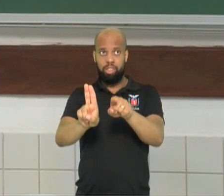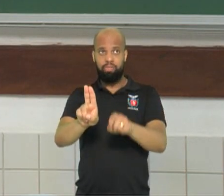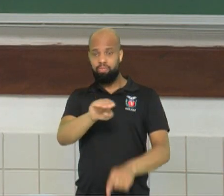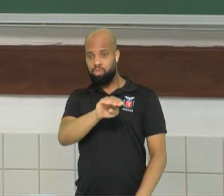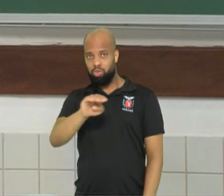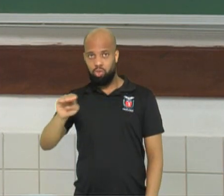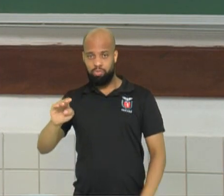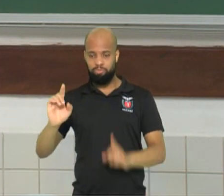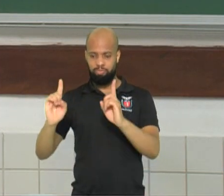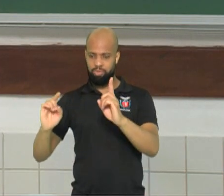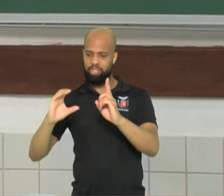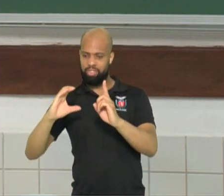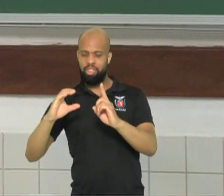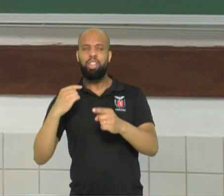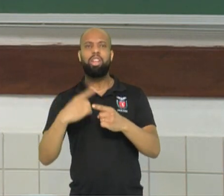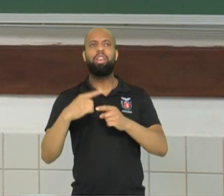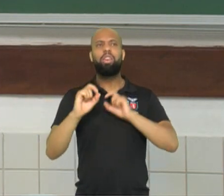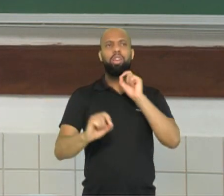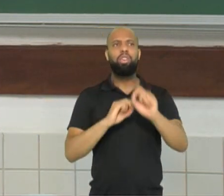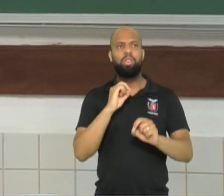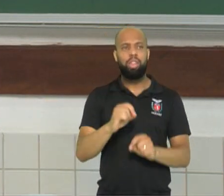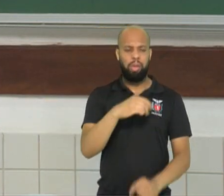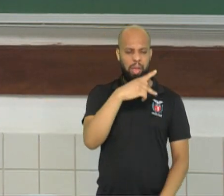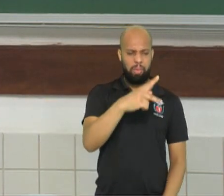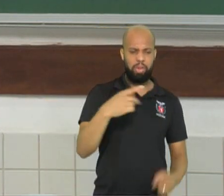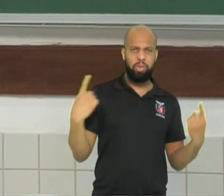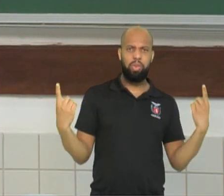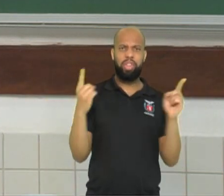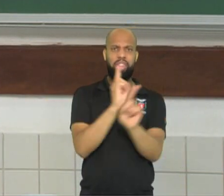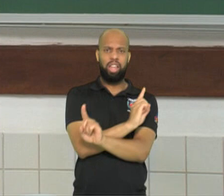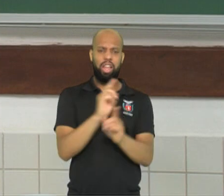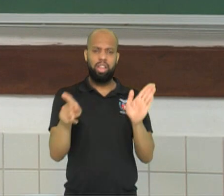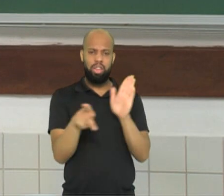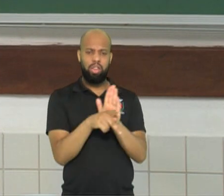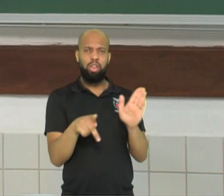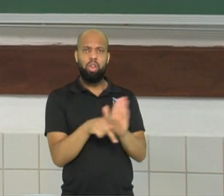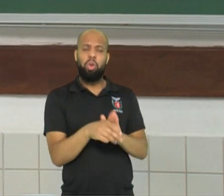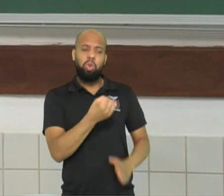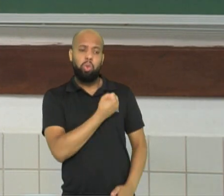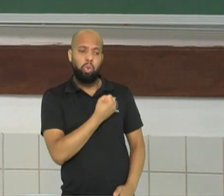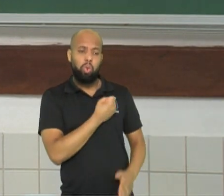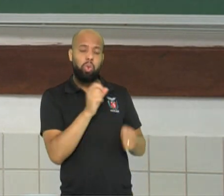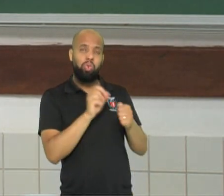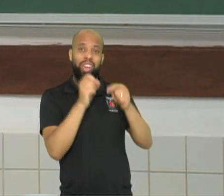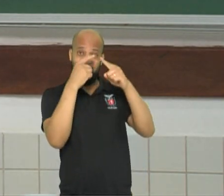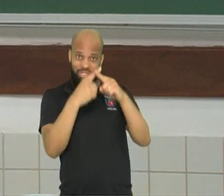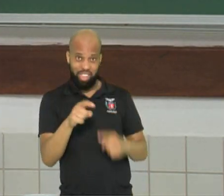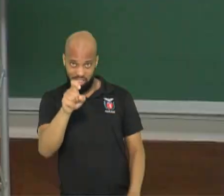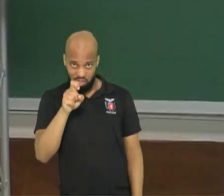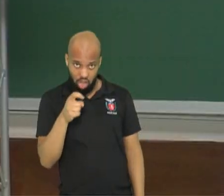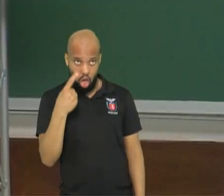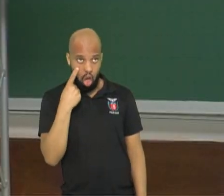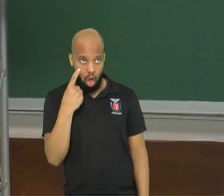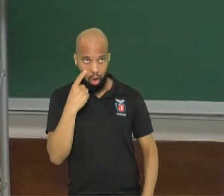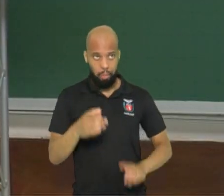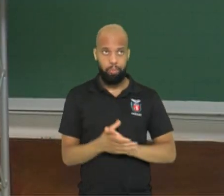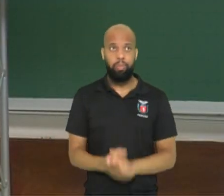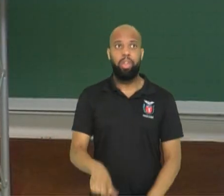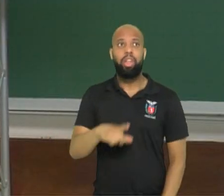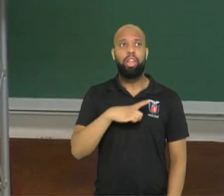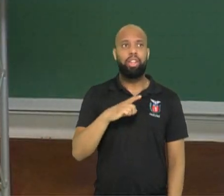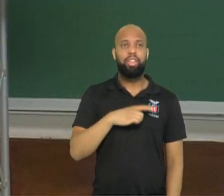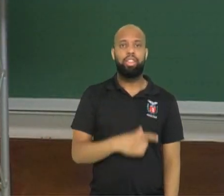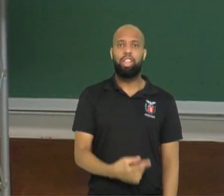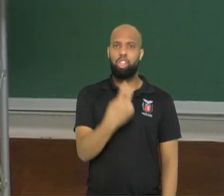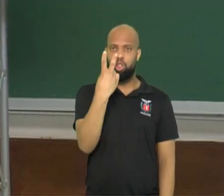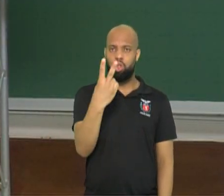o período é o inverso do coeficiente que multiplica o x? Lembram disso? Então, vem cá. Ó, então, ó,